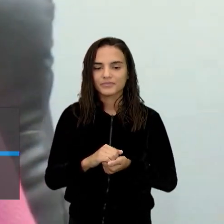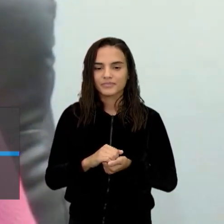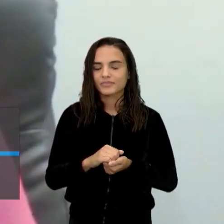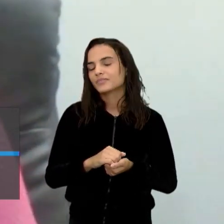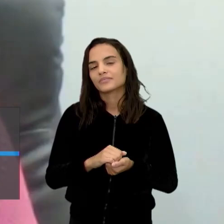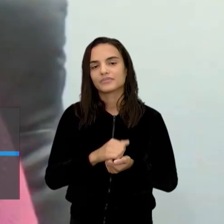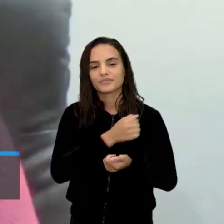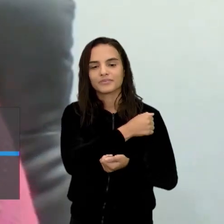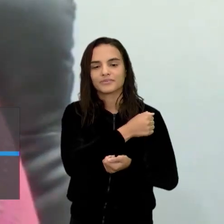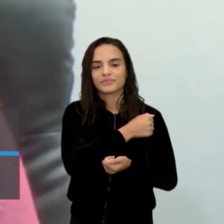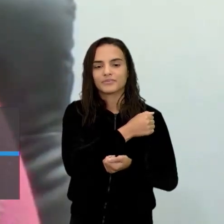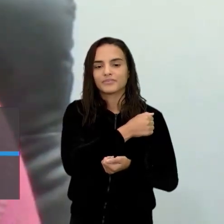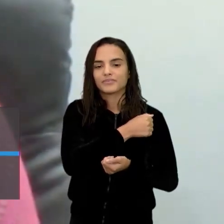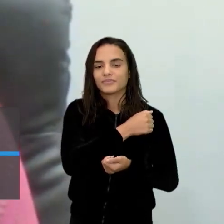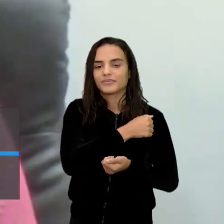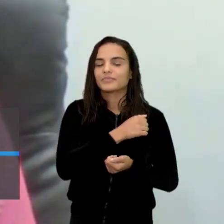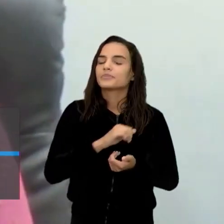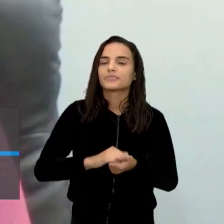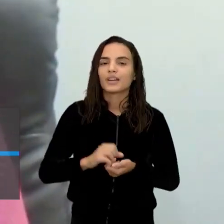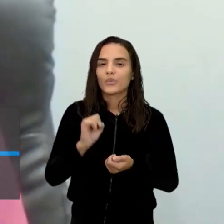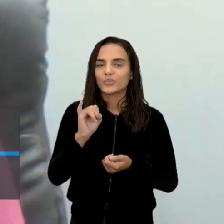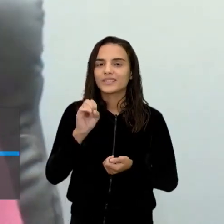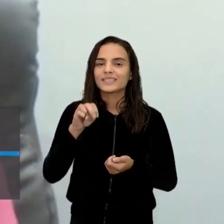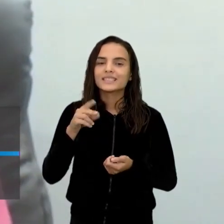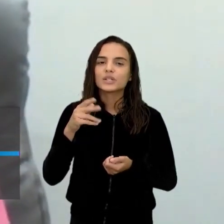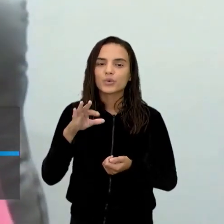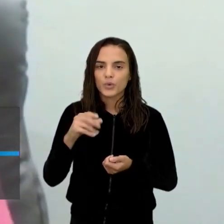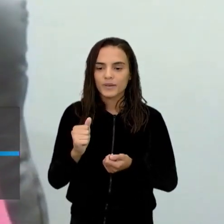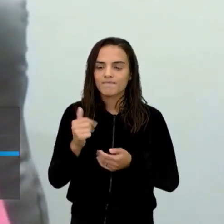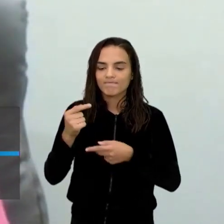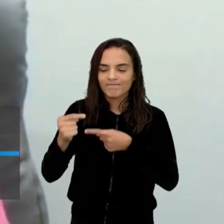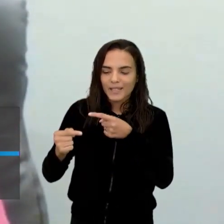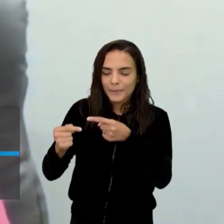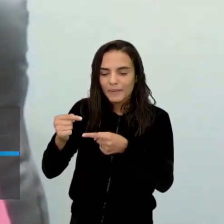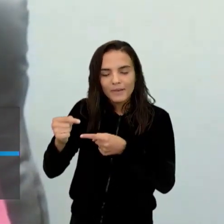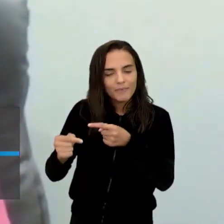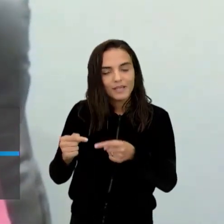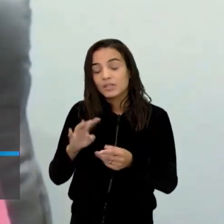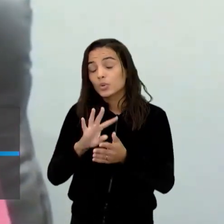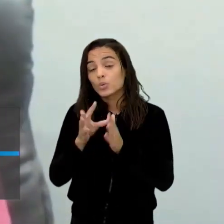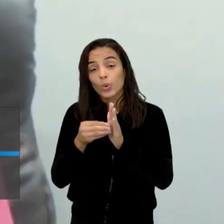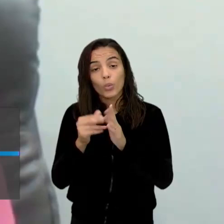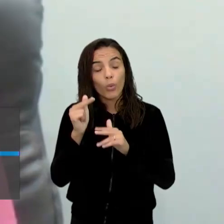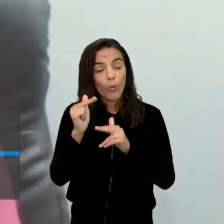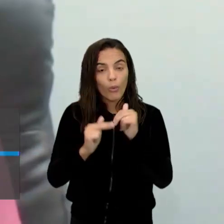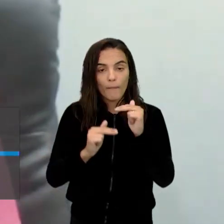Esse aluno, ele tem uma síndrome degenerativa, tá? Então, todo